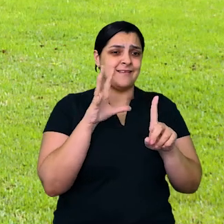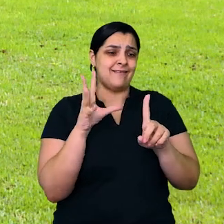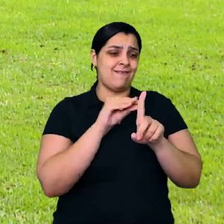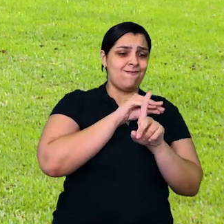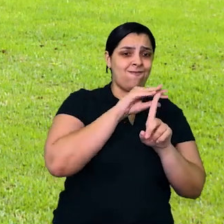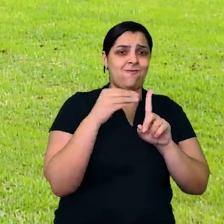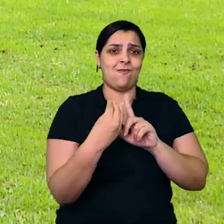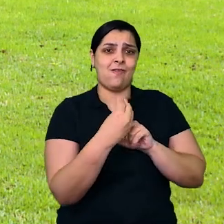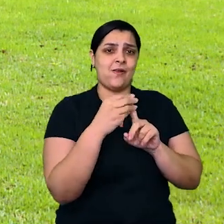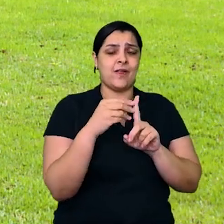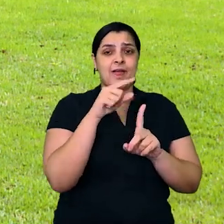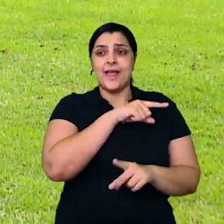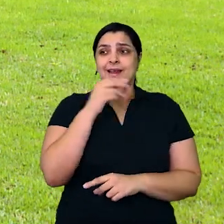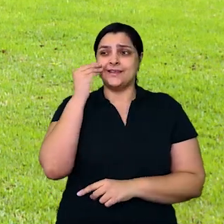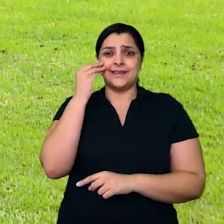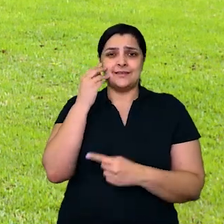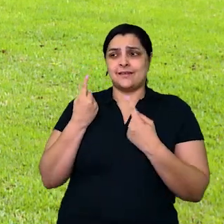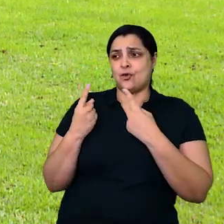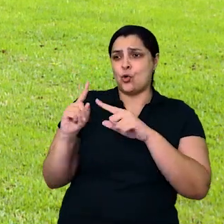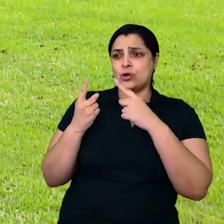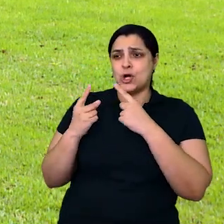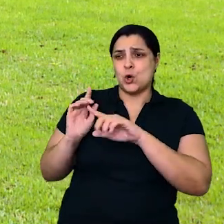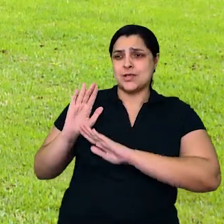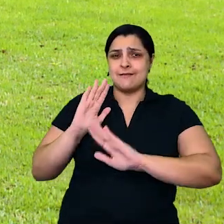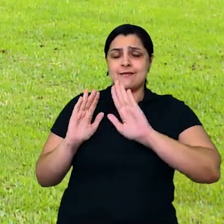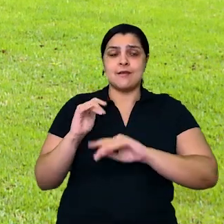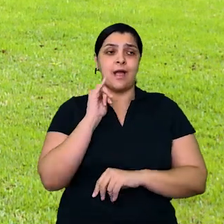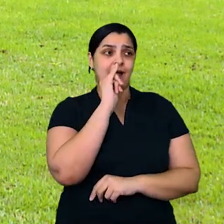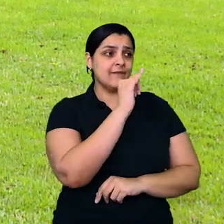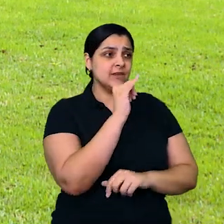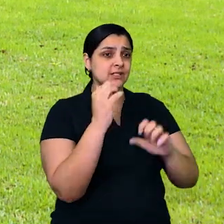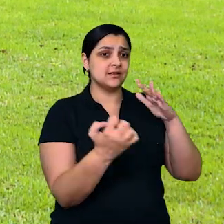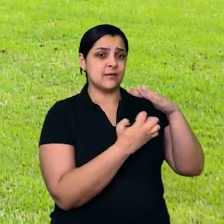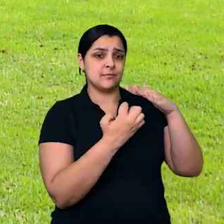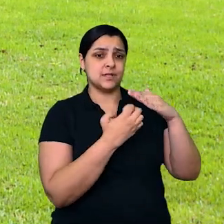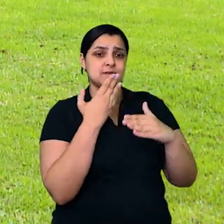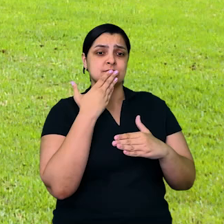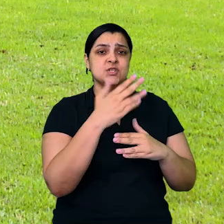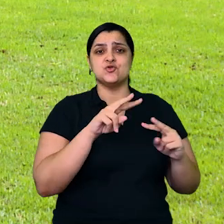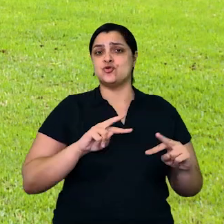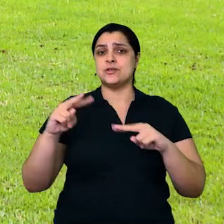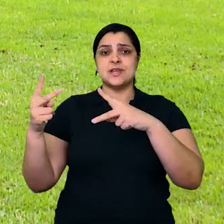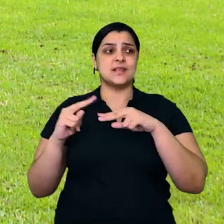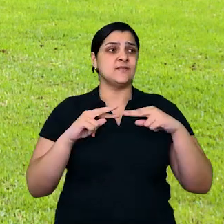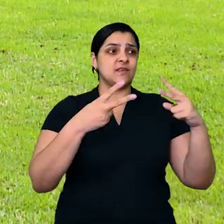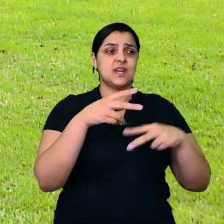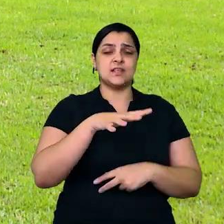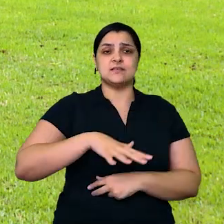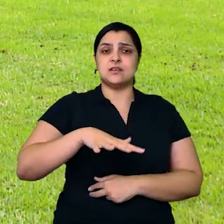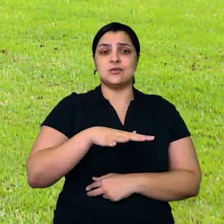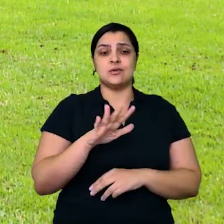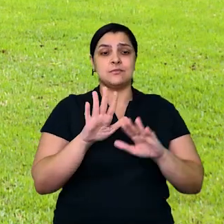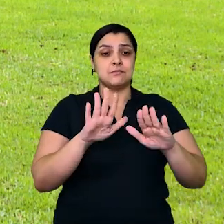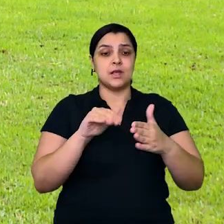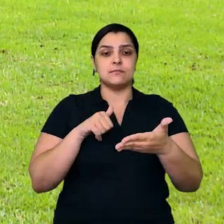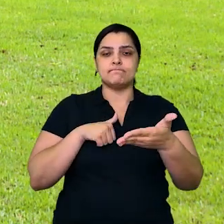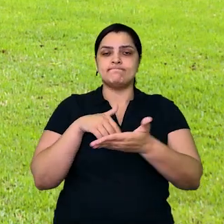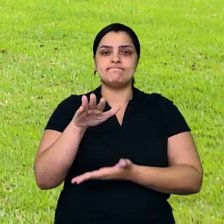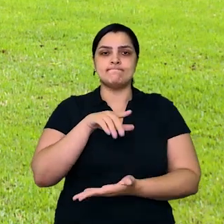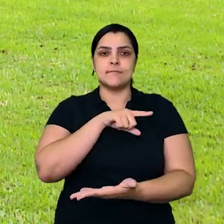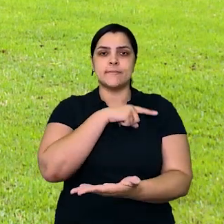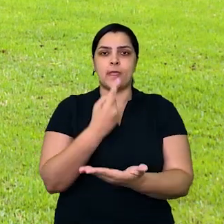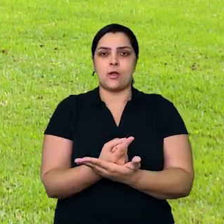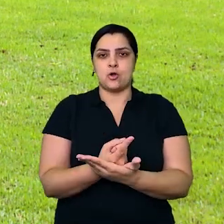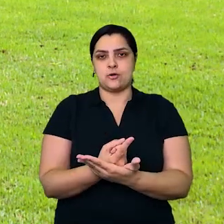teria tentado reagir às investidas, informado os fatos à empresa e pedido transferência de setor, mas foi demitida